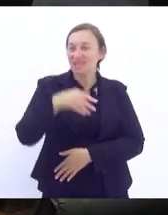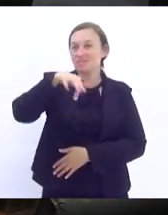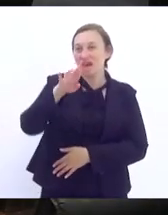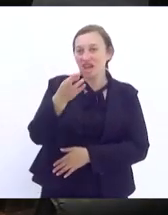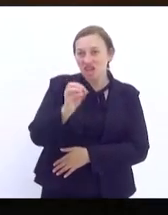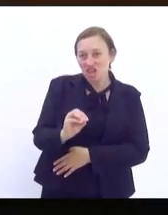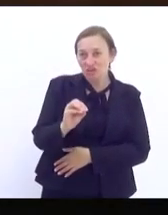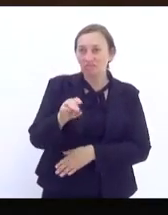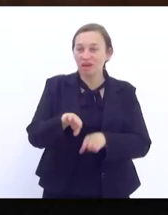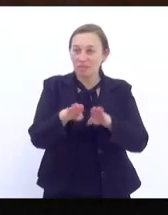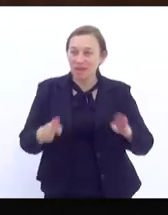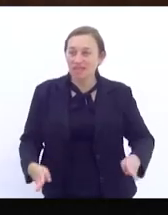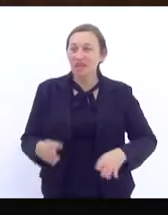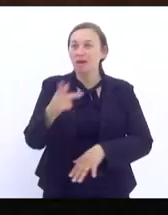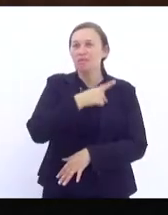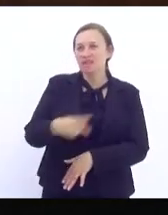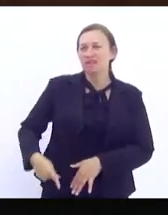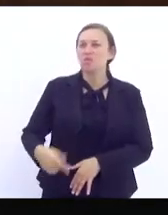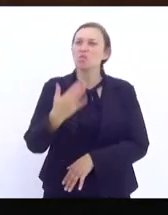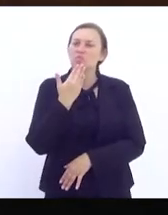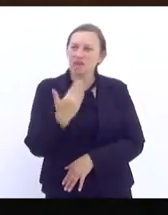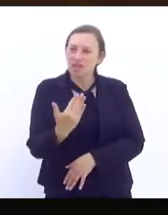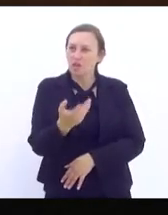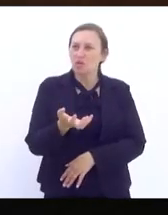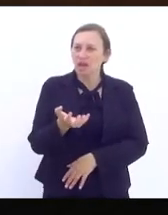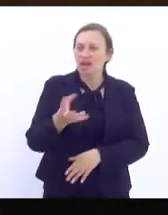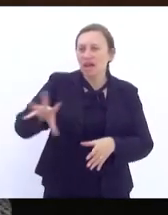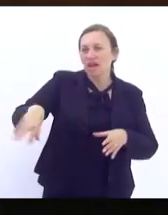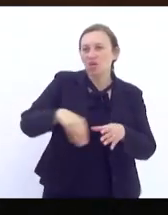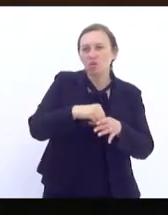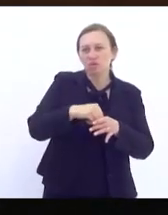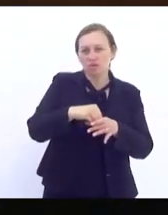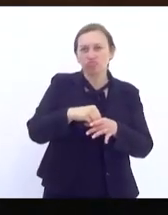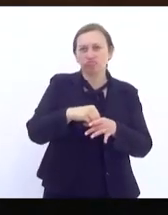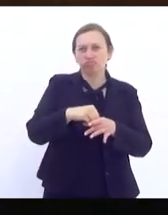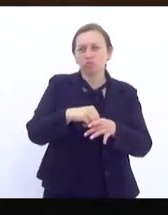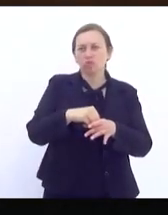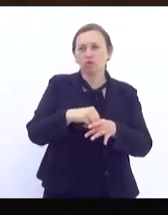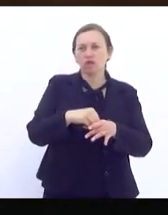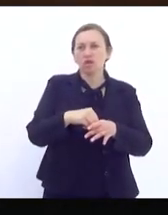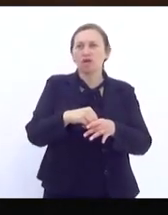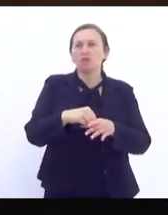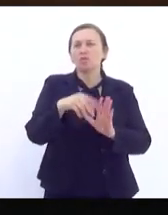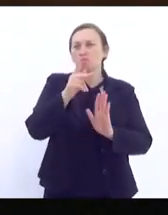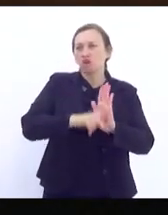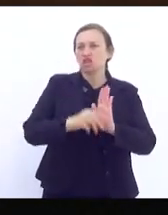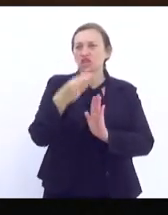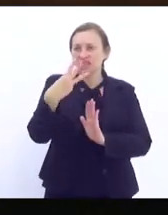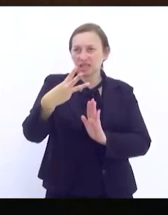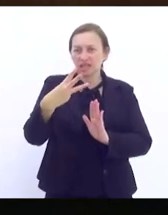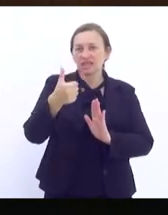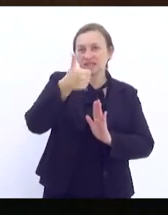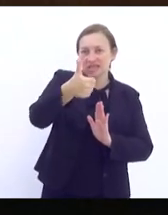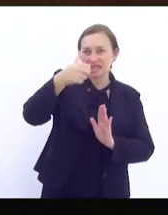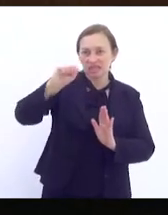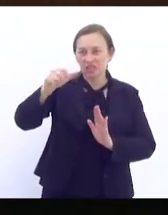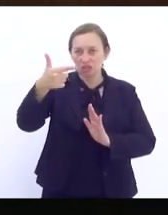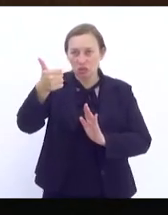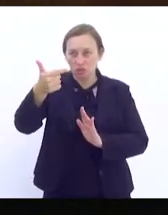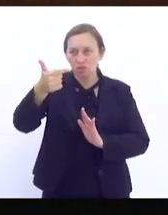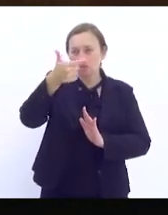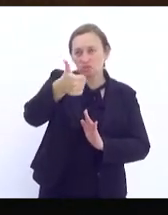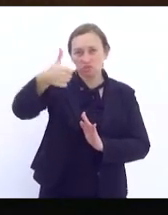nossa presidente eu quero solicitar anterior a inclusão do meu projeto são três projetos 112/